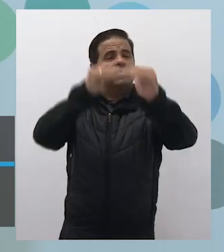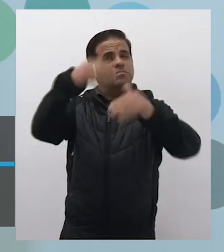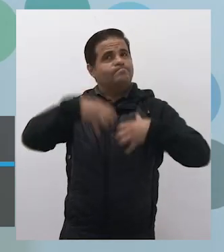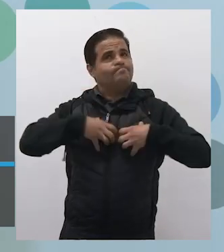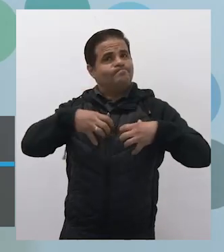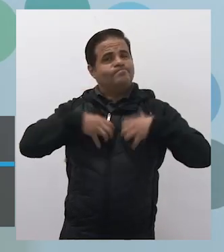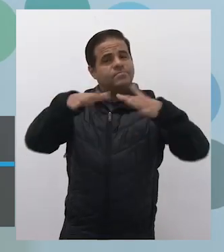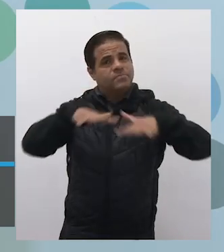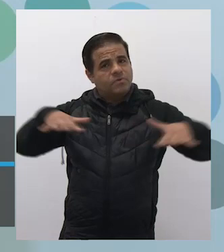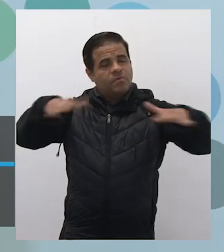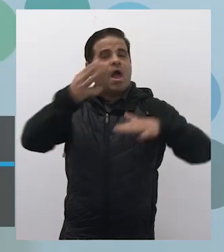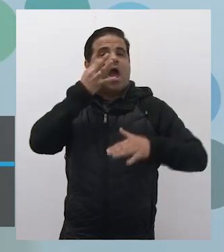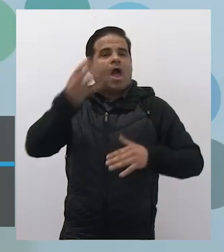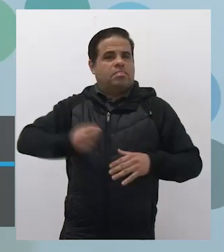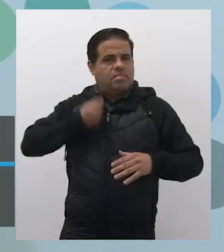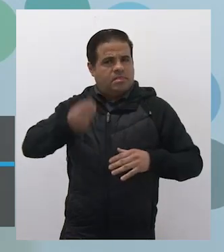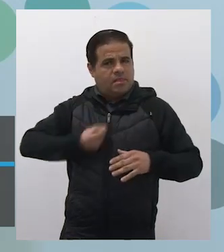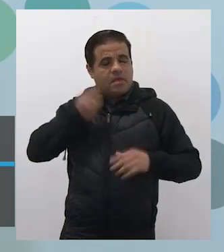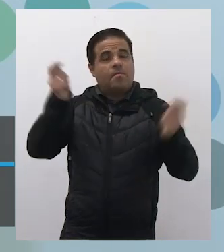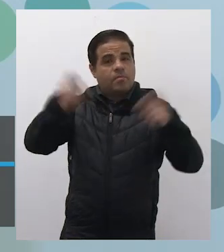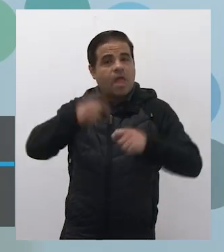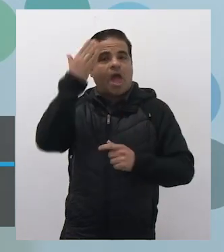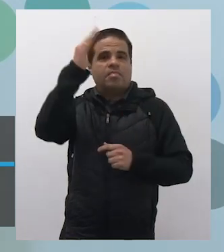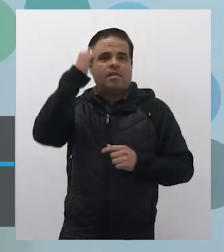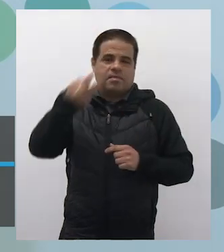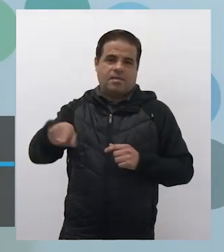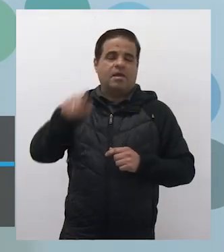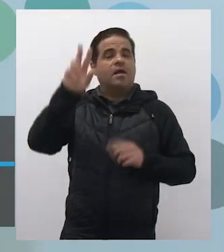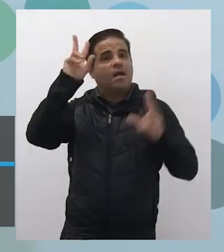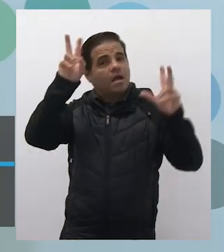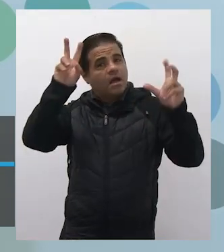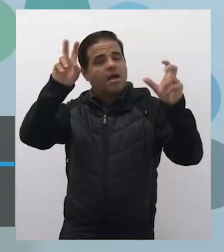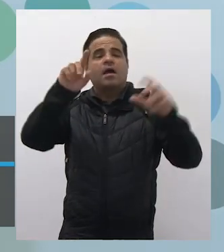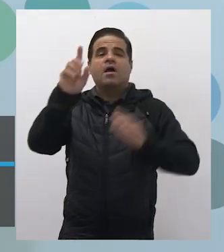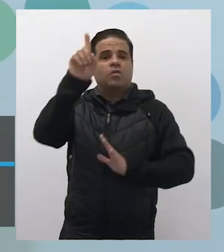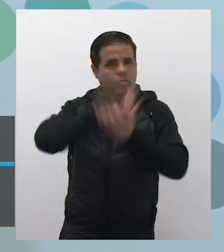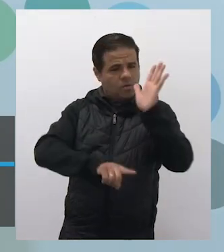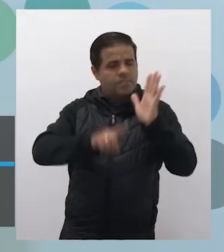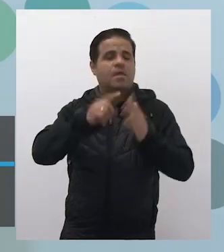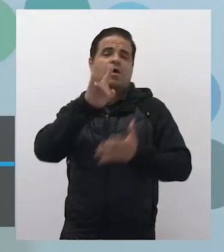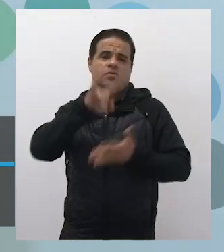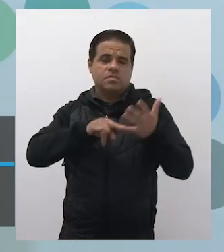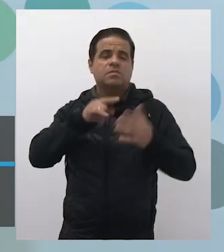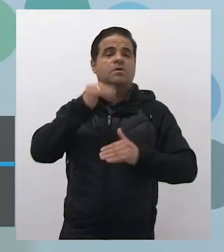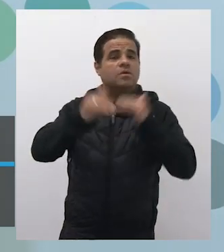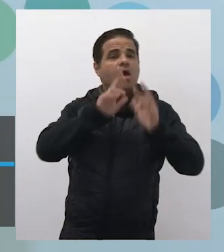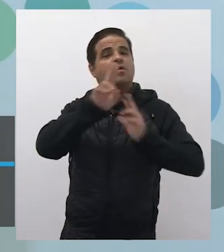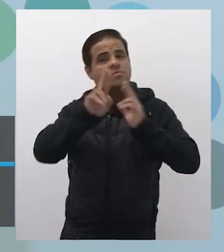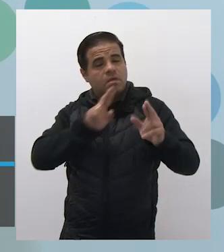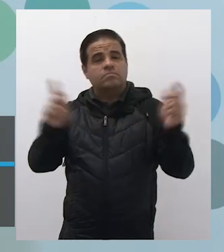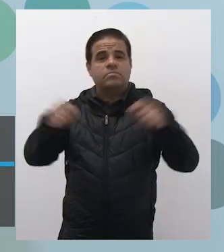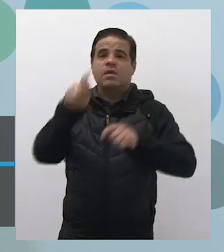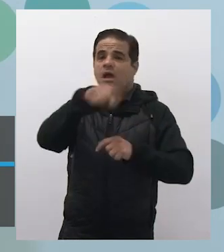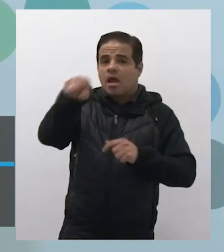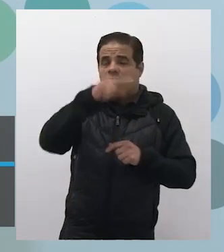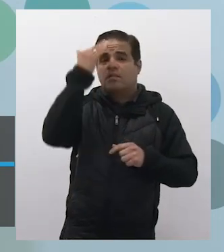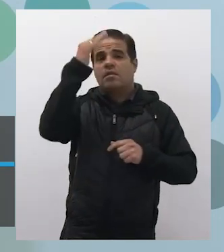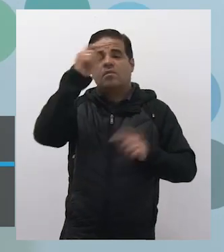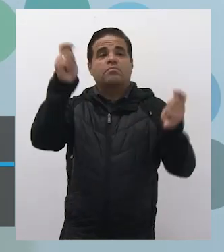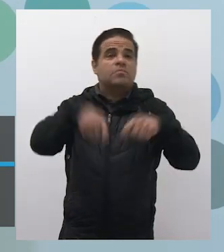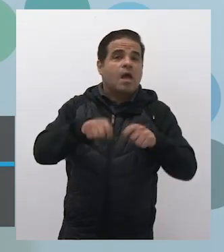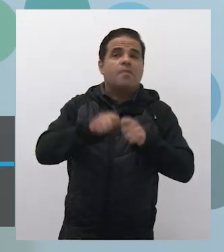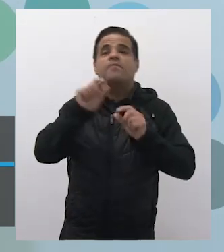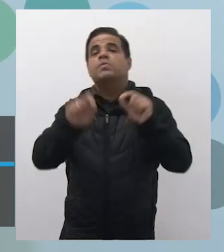forma mais ativa, para entender, apesar de ter a documentação com esses resultados, para você entender o que você pode